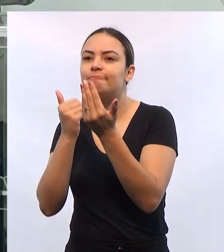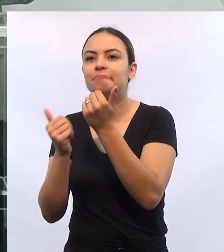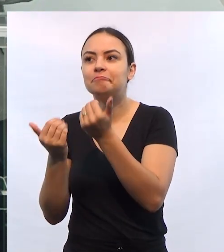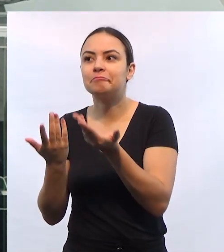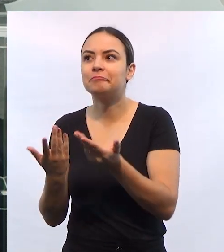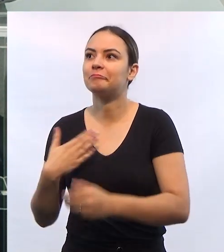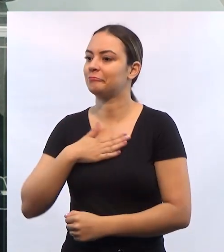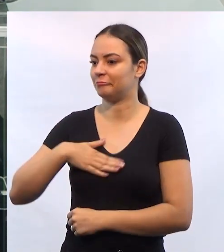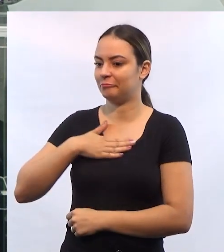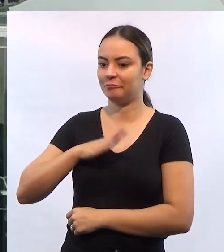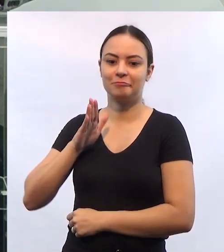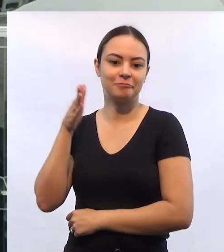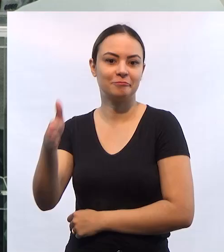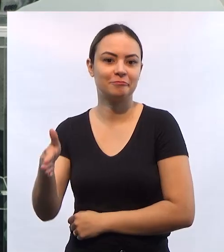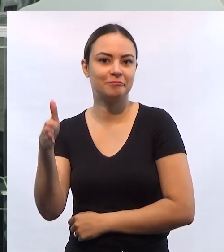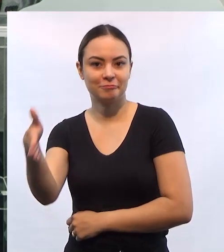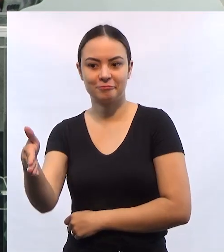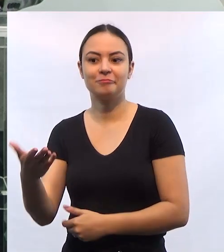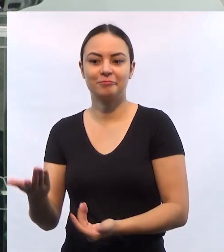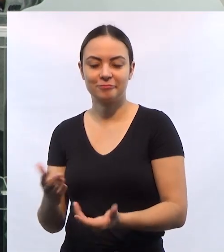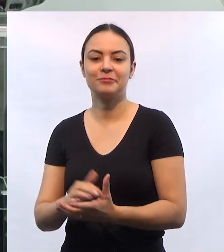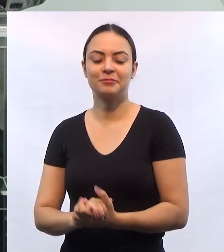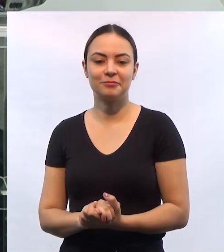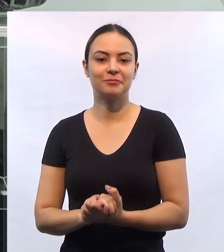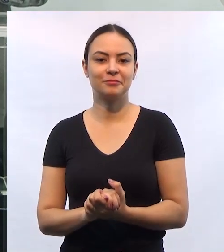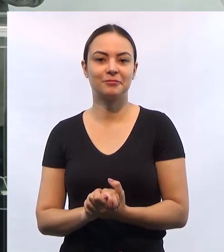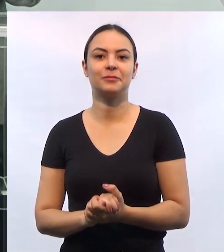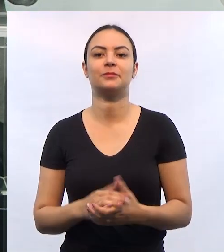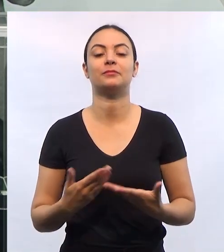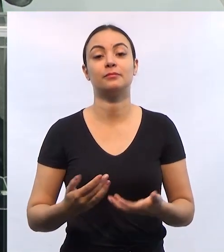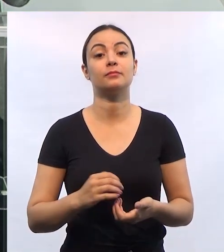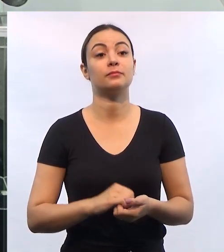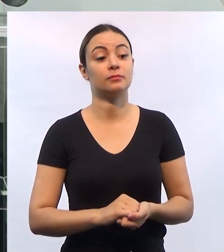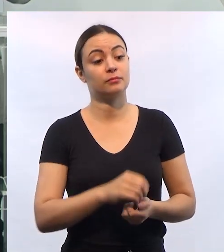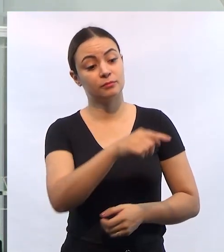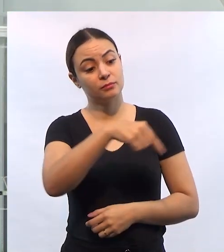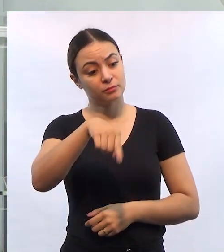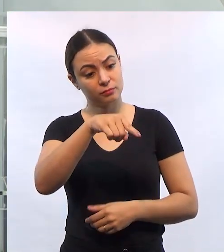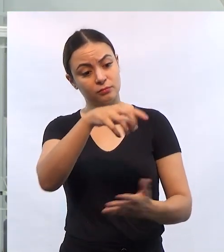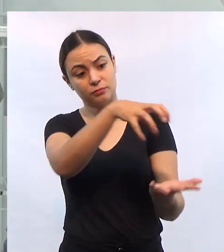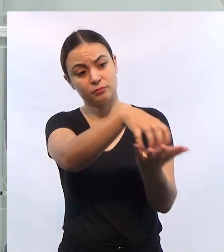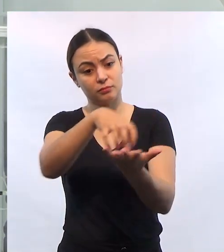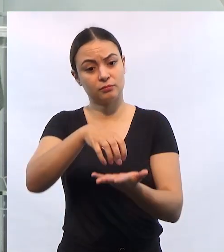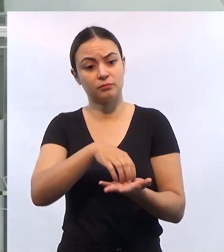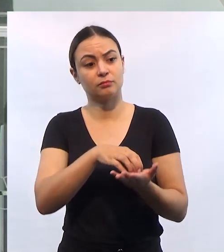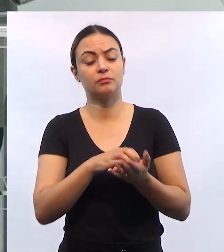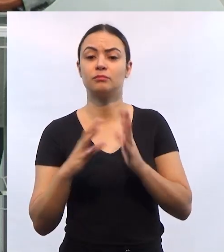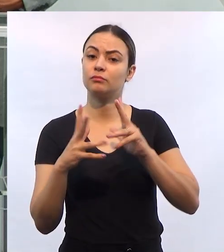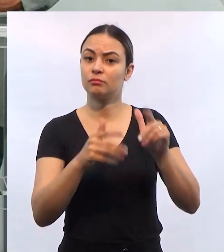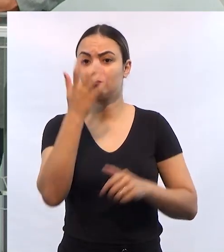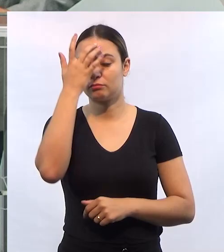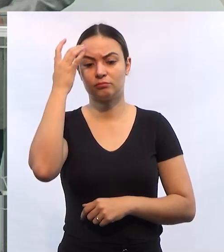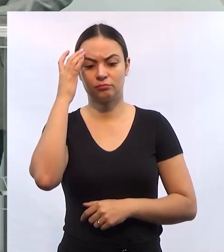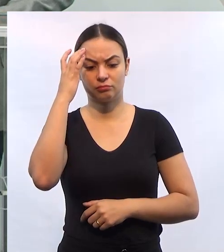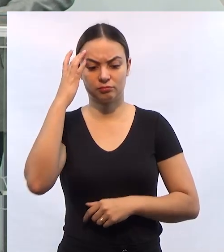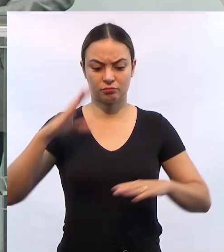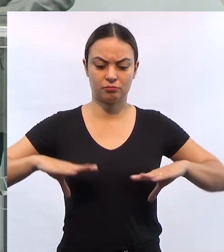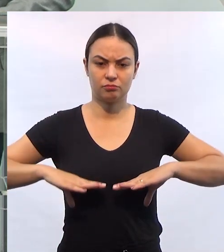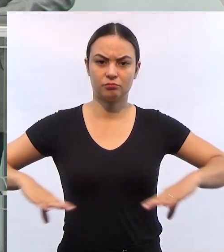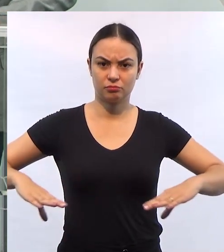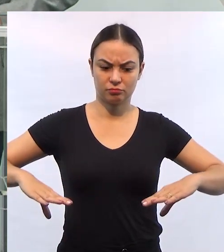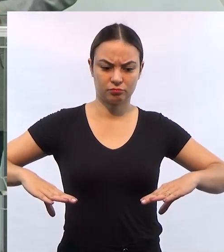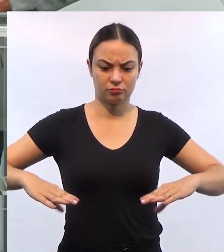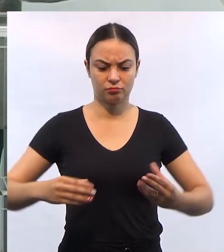gosta. E tudo aquilo faz parte das organizações. Ah, mas essa organização tem a cultura de todo mundo ir vestido, ó, de